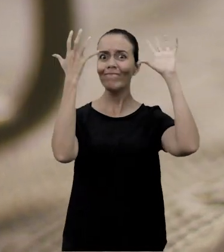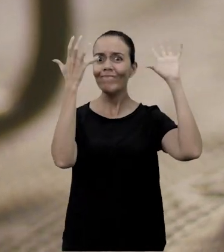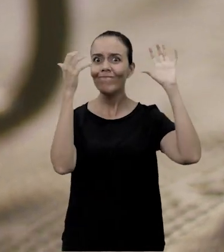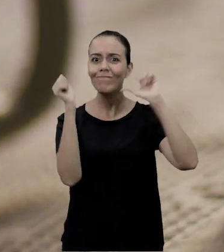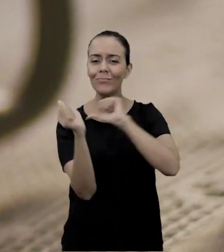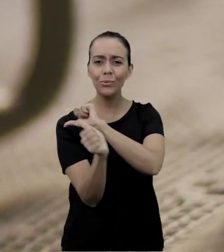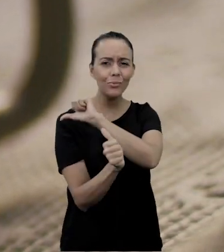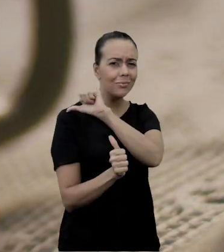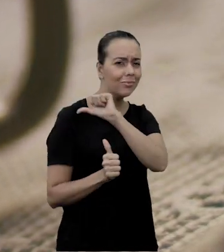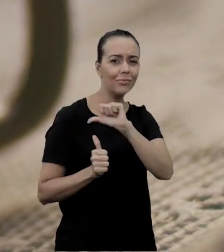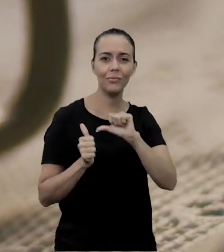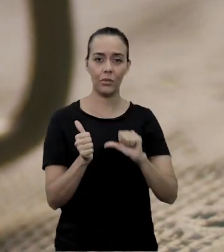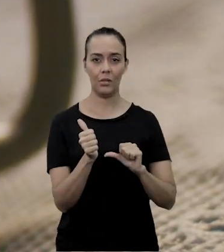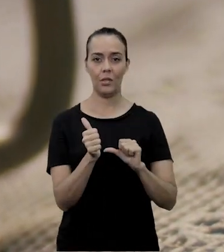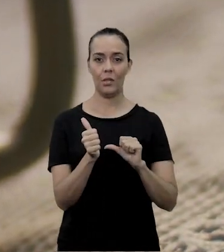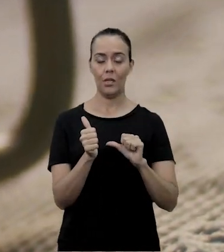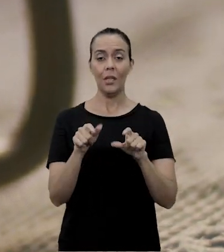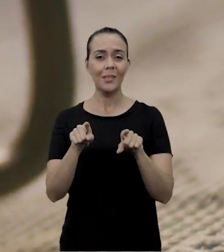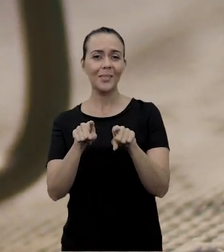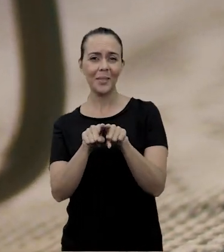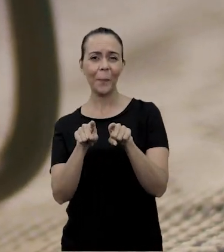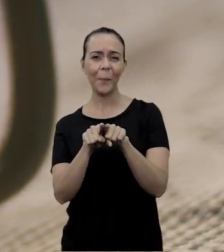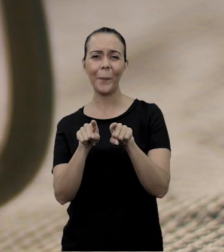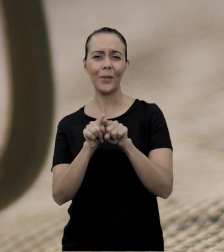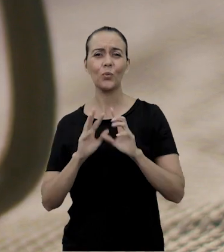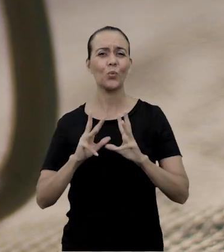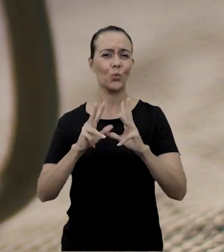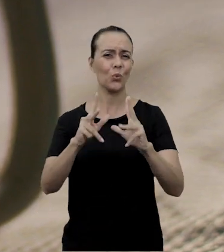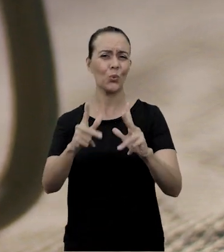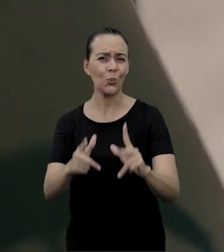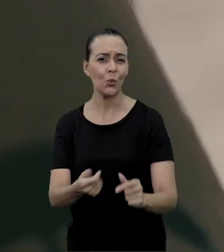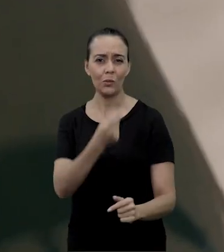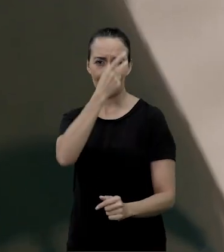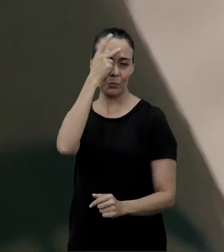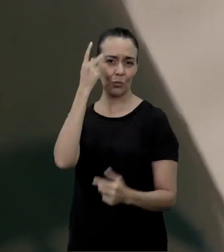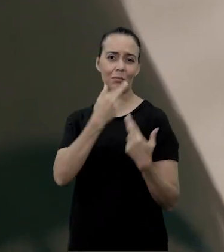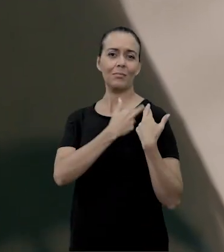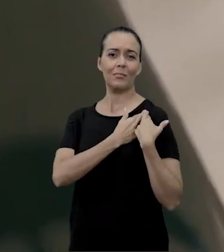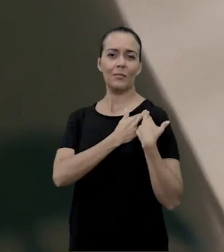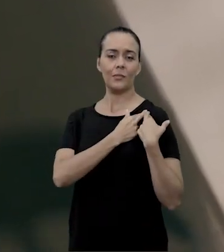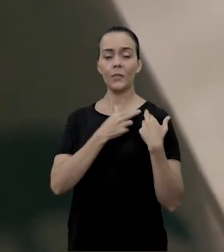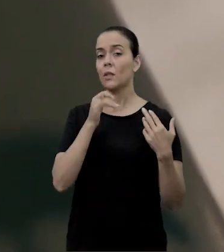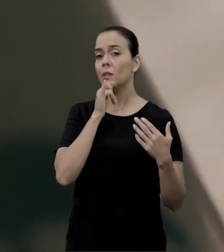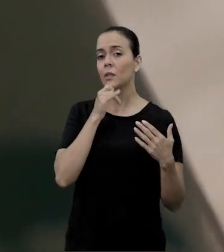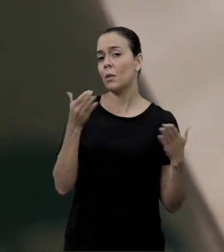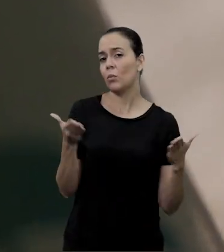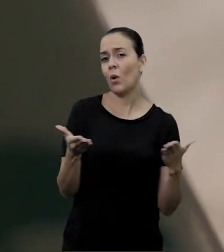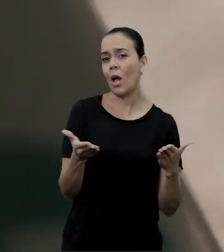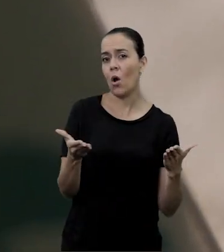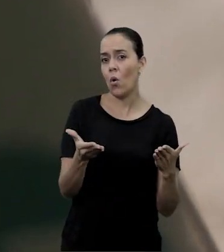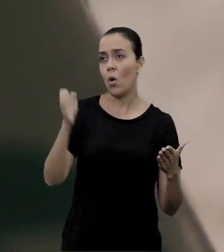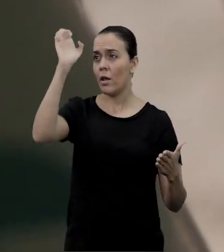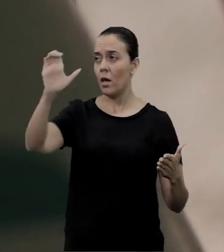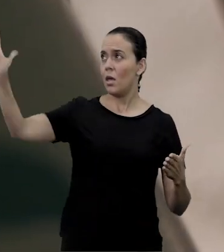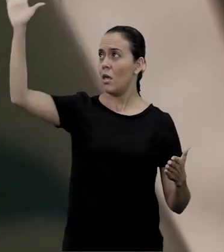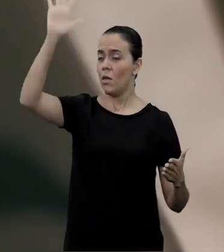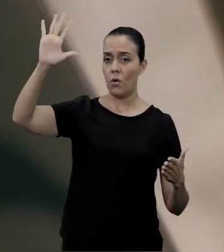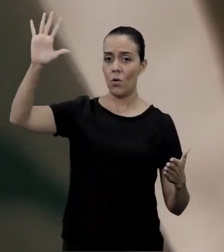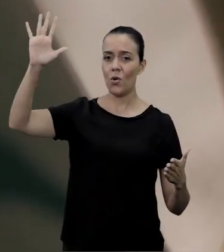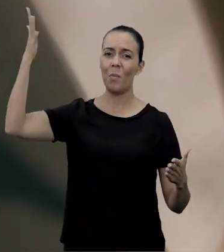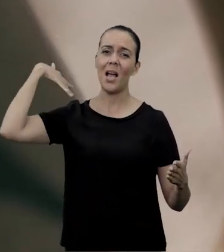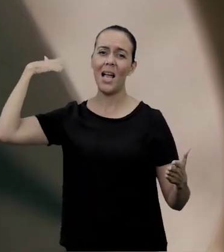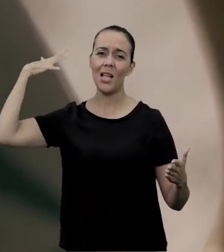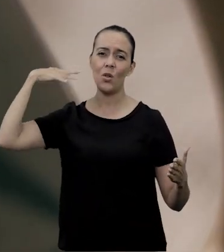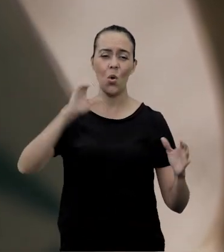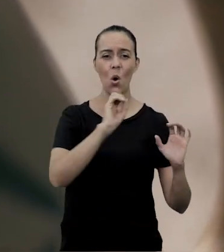climática e extremos é de todo mundo. ¿No? Por exemplo, se neste momento não tivesse onda de calor na Europa ou